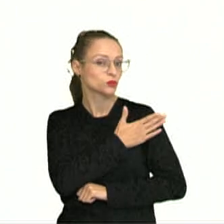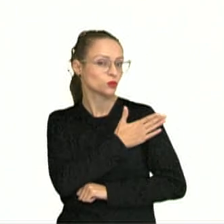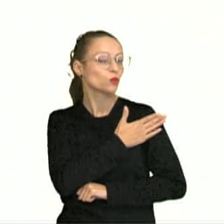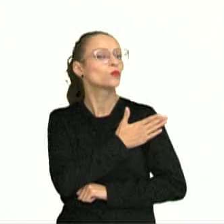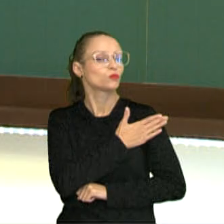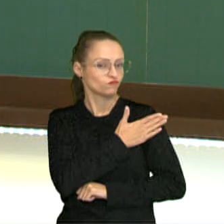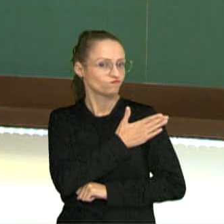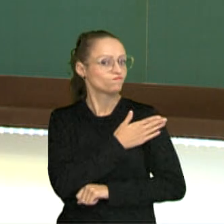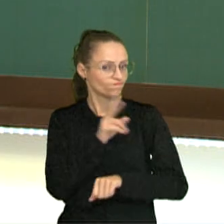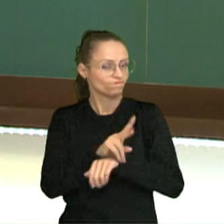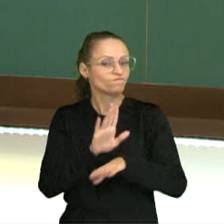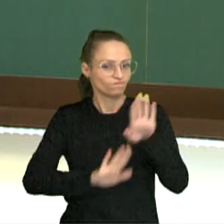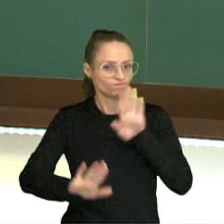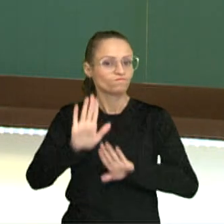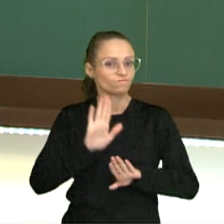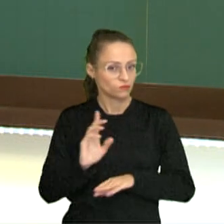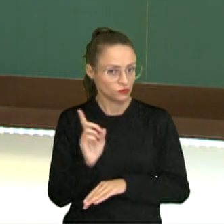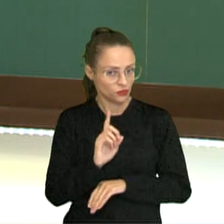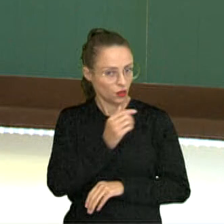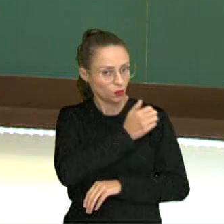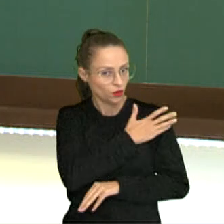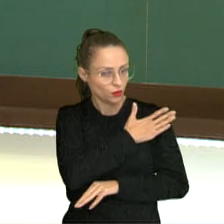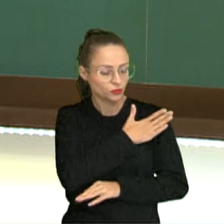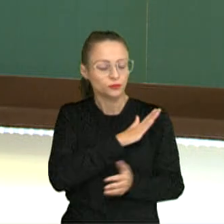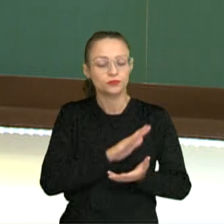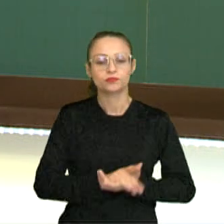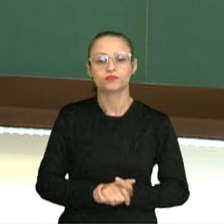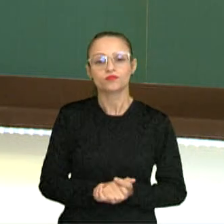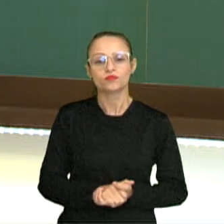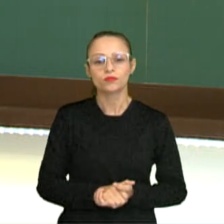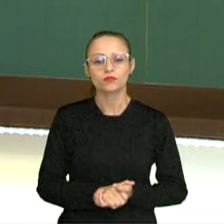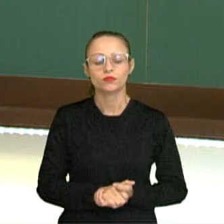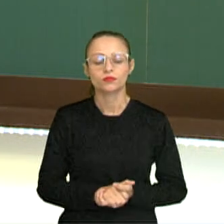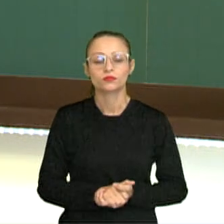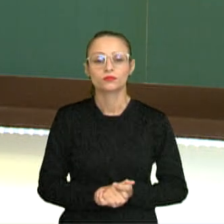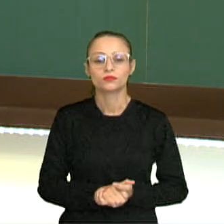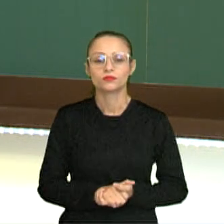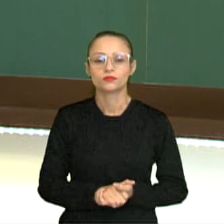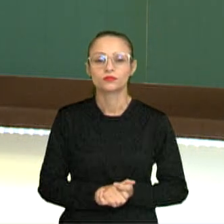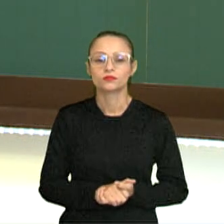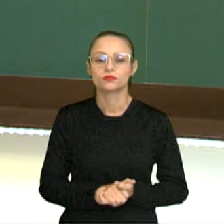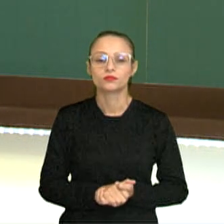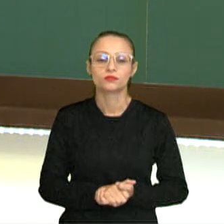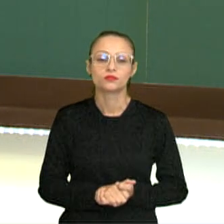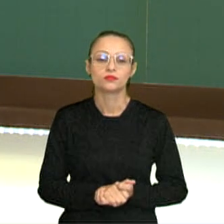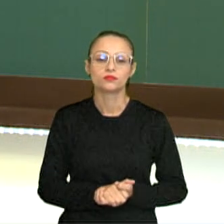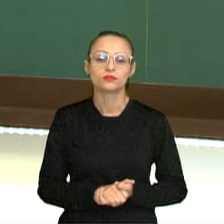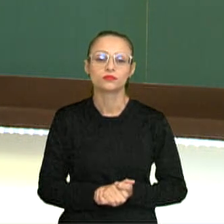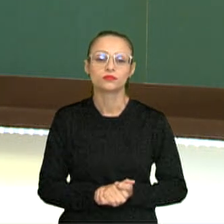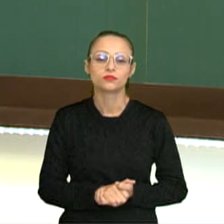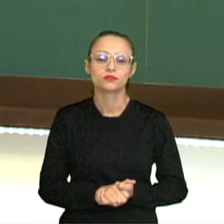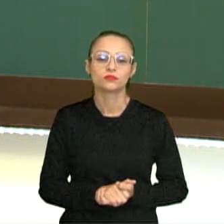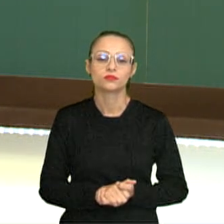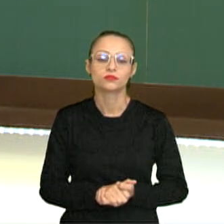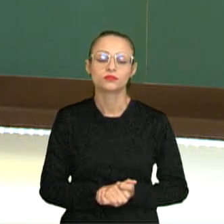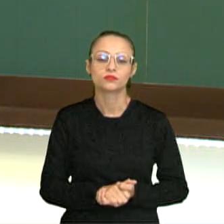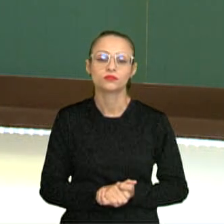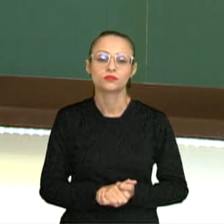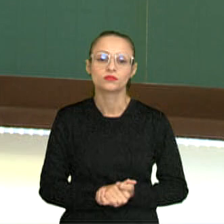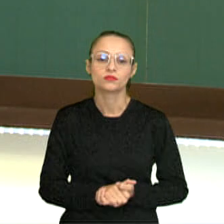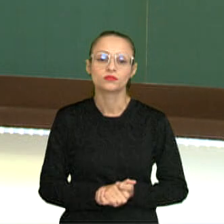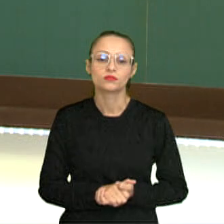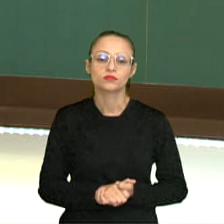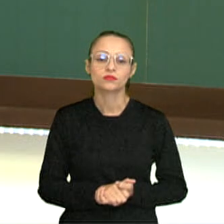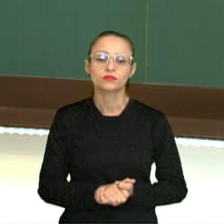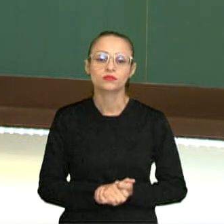preconceituoso, certo? Si los hay, es fundamental hacer adaptaciones para sacarlos